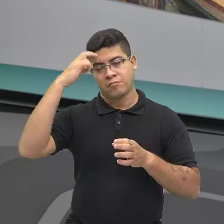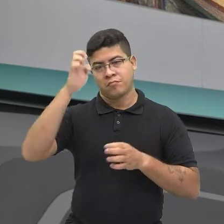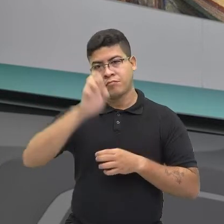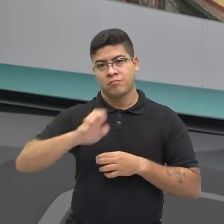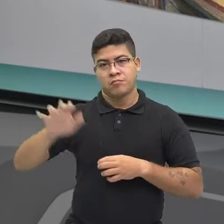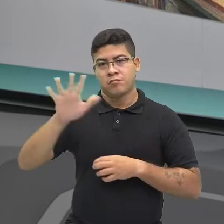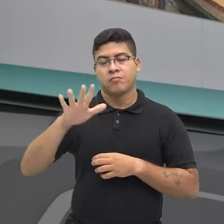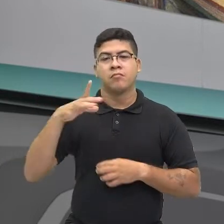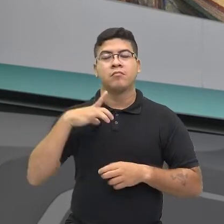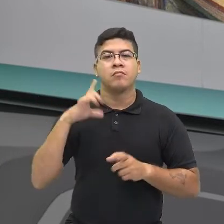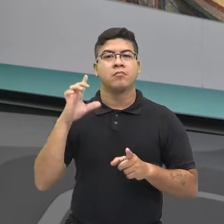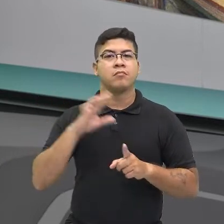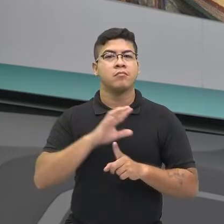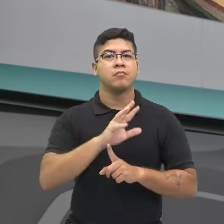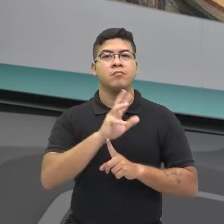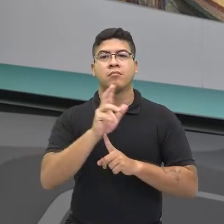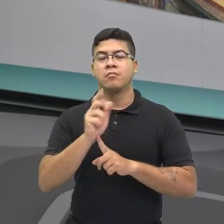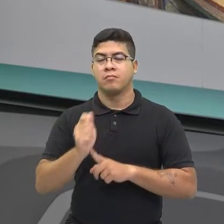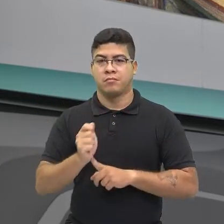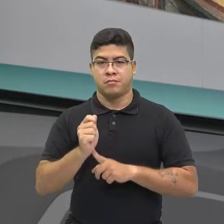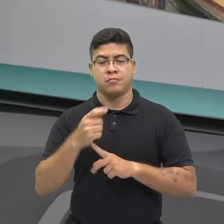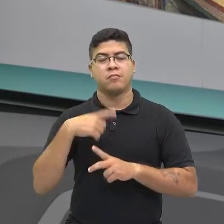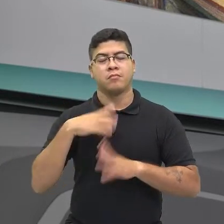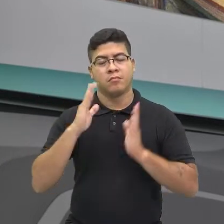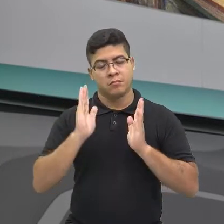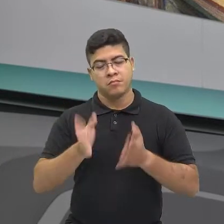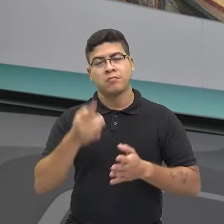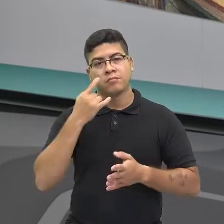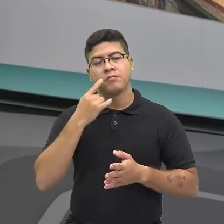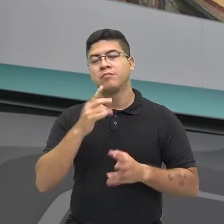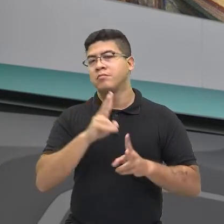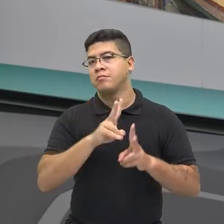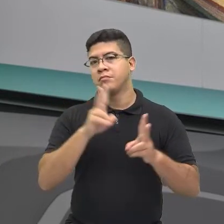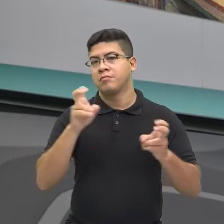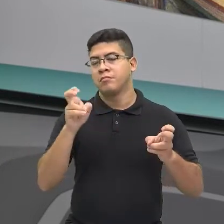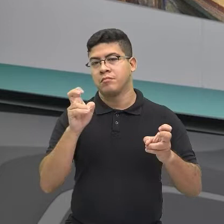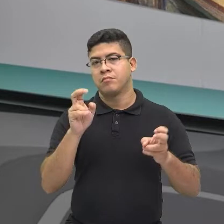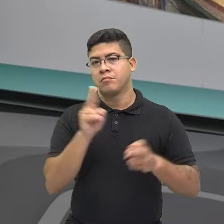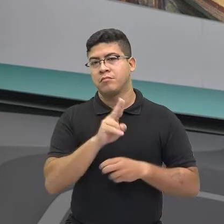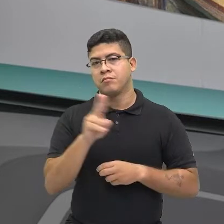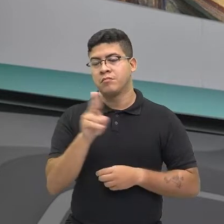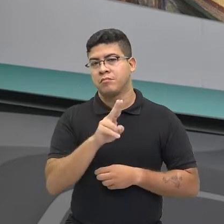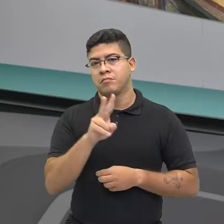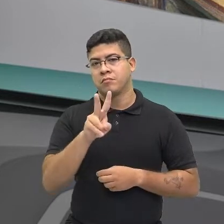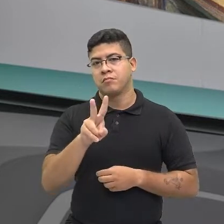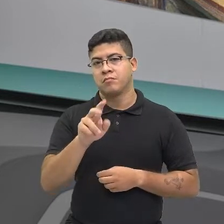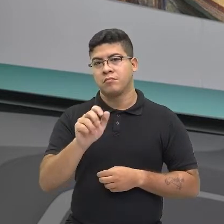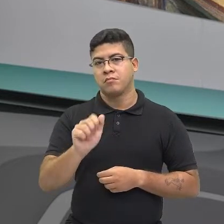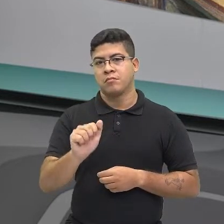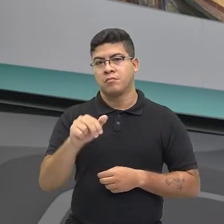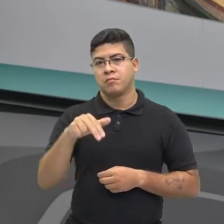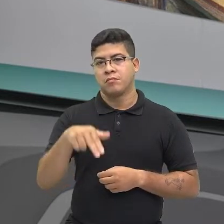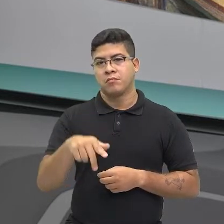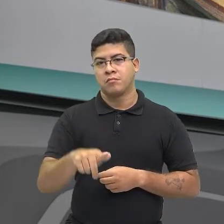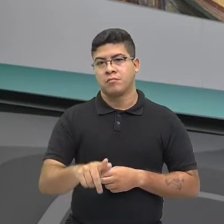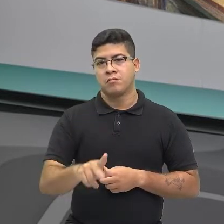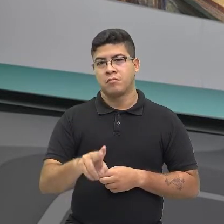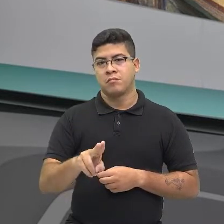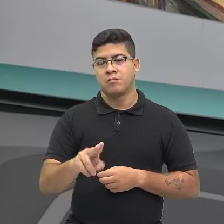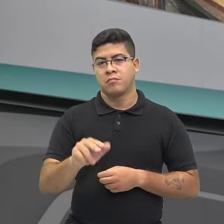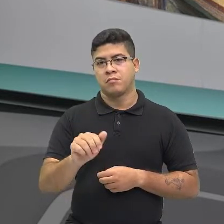visão. Já falamos aqui sobre essa situação, o nome da vanguarda, que é originário ali,